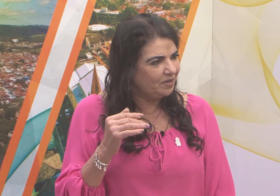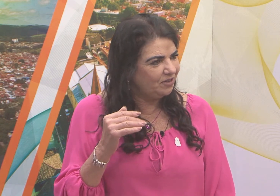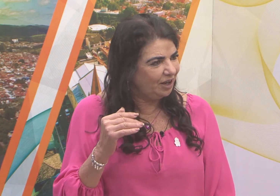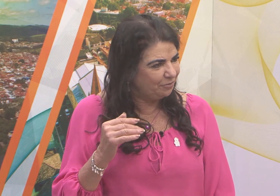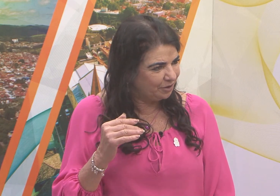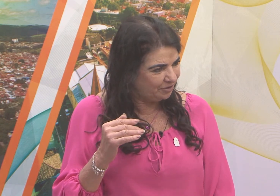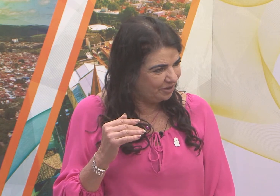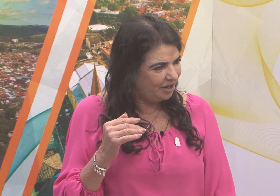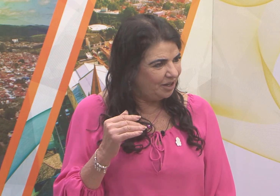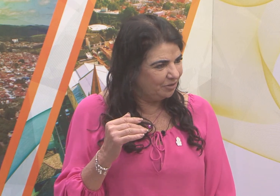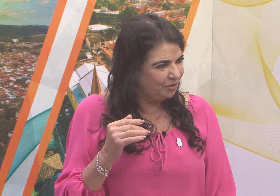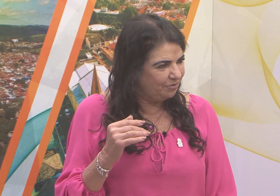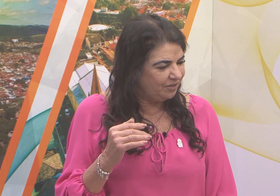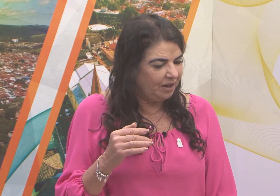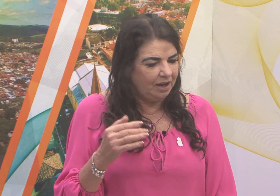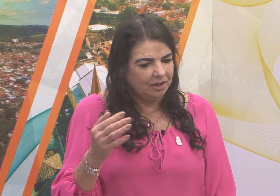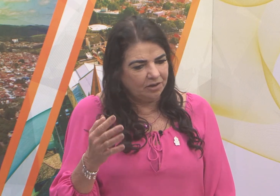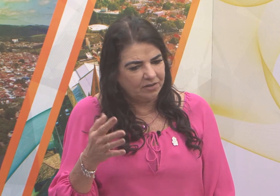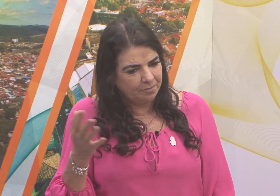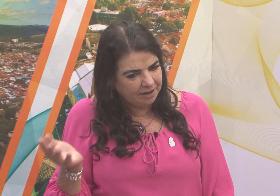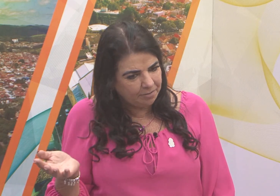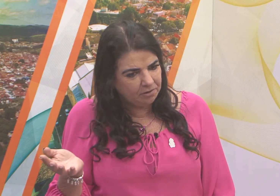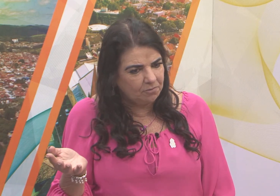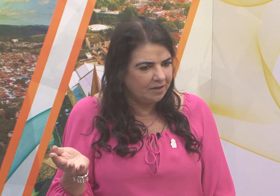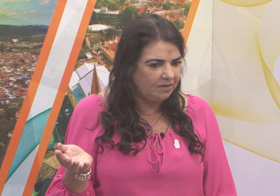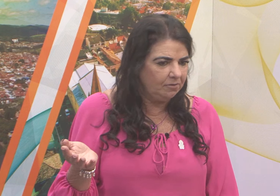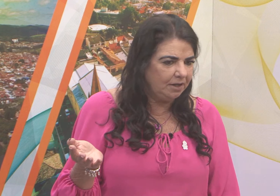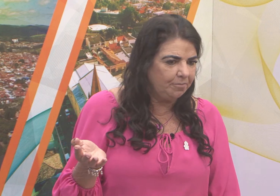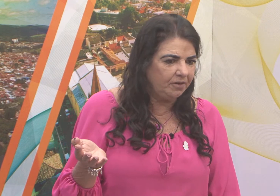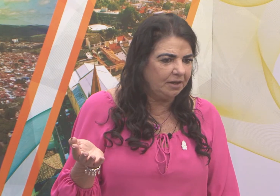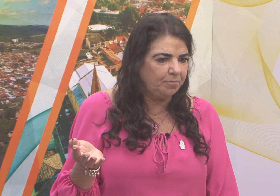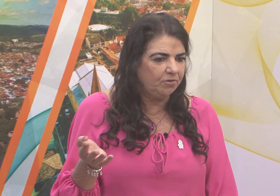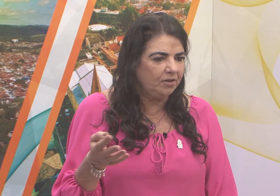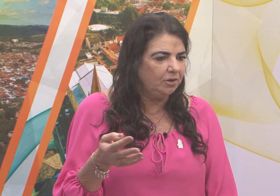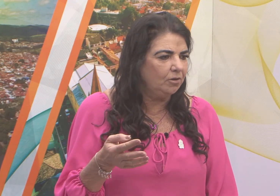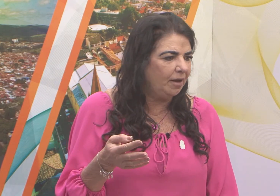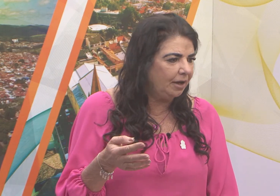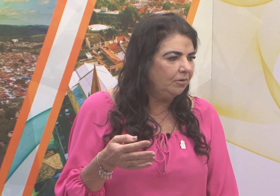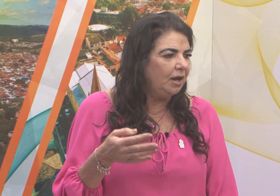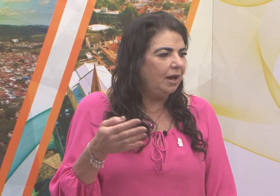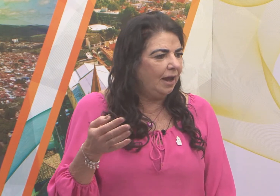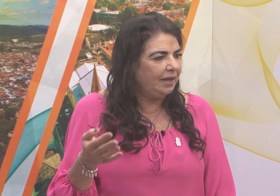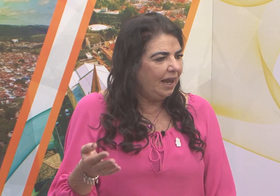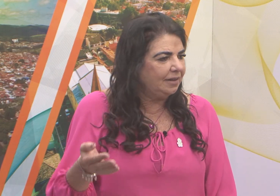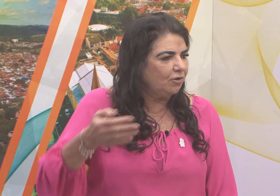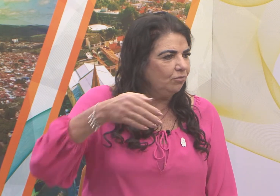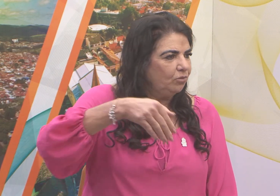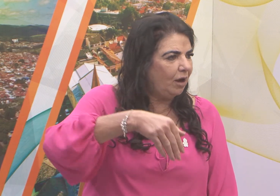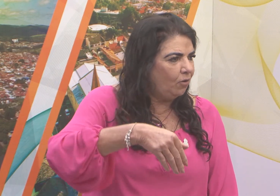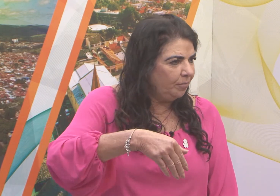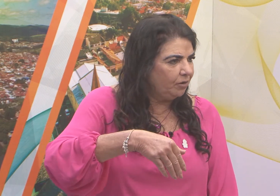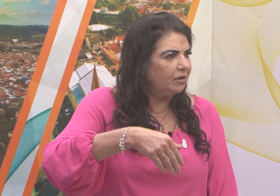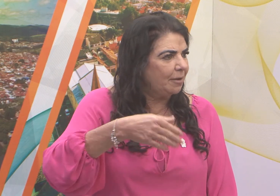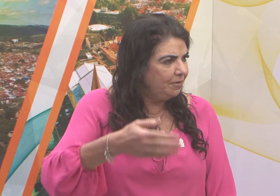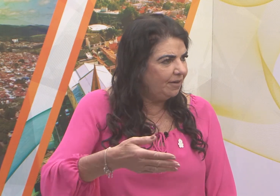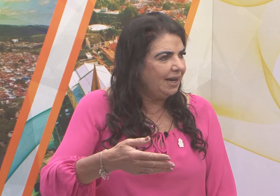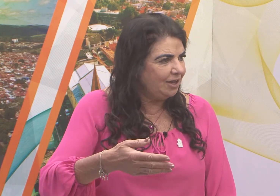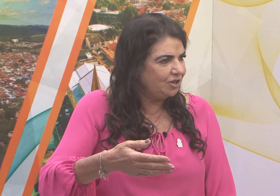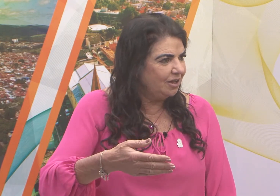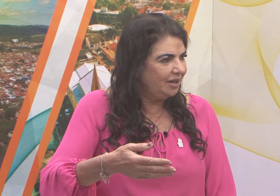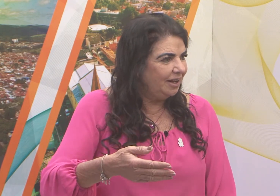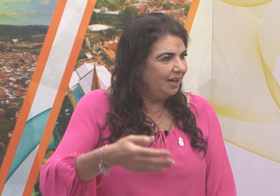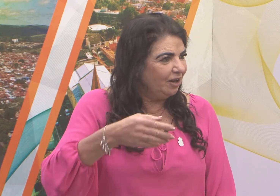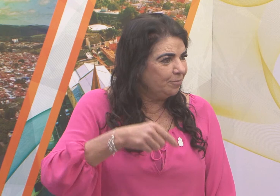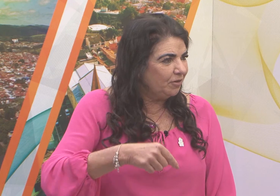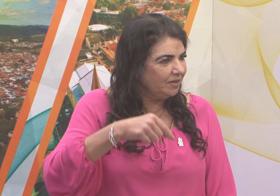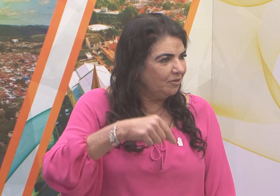nas doses de reforço do Covid. Então, nós também temos quase 50% das pessoas que tomaram a que entra junto com a Ômicron, que é a